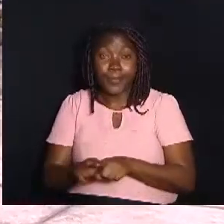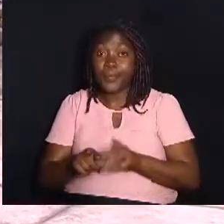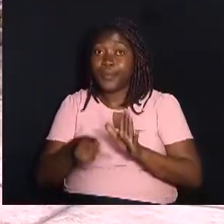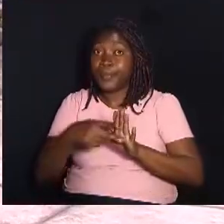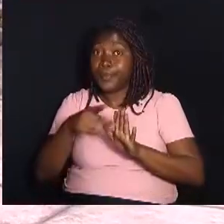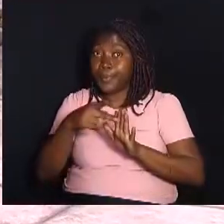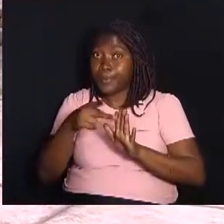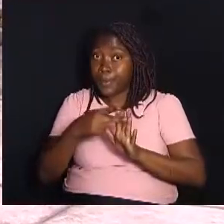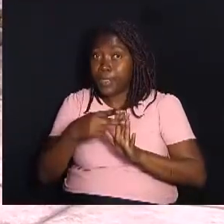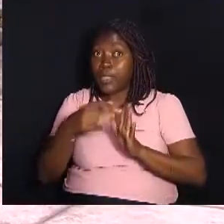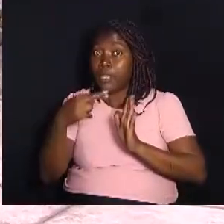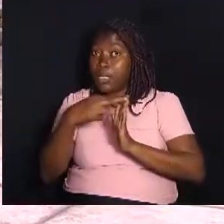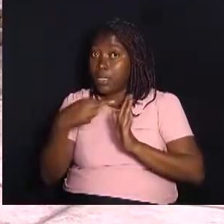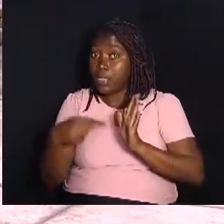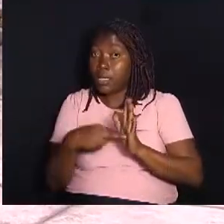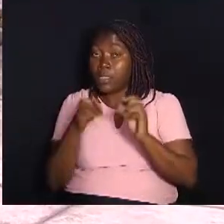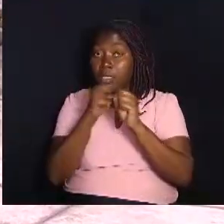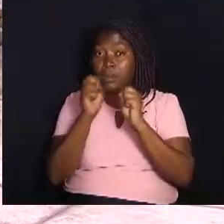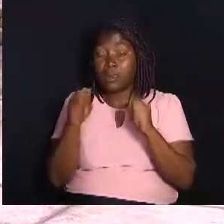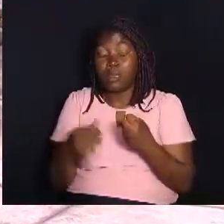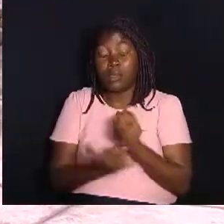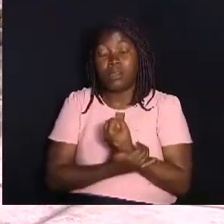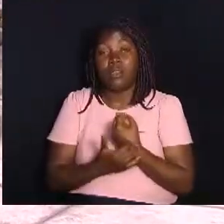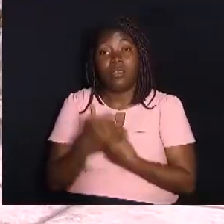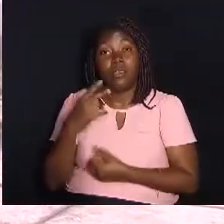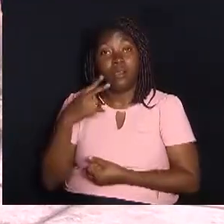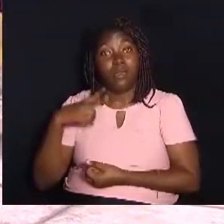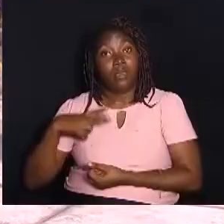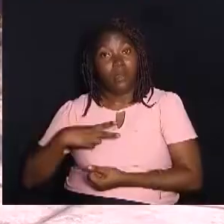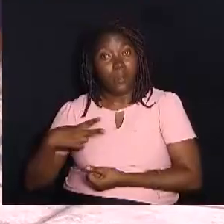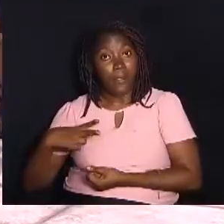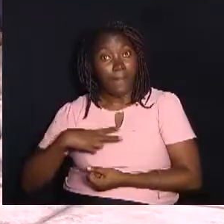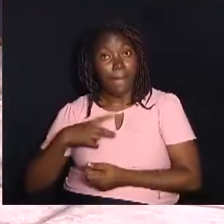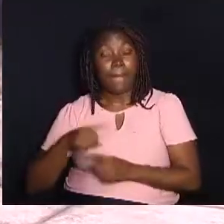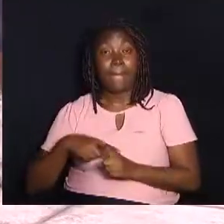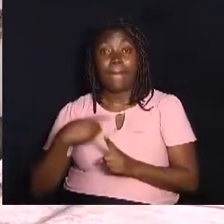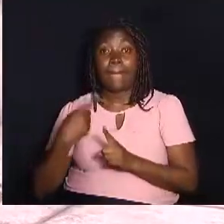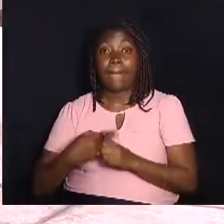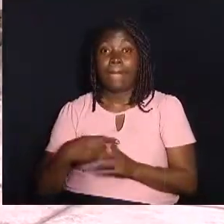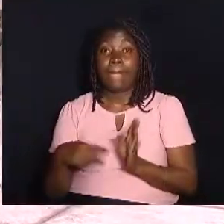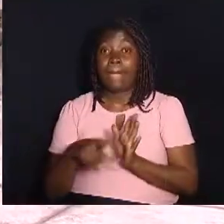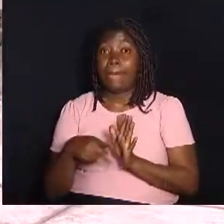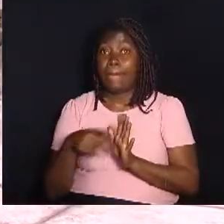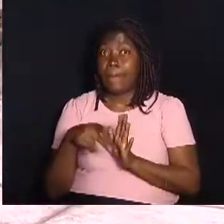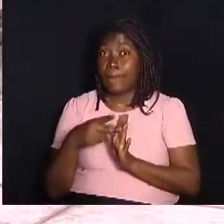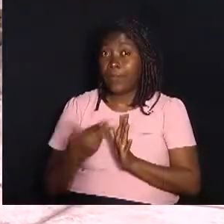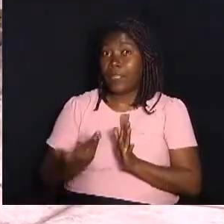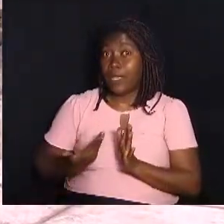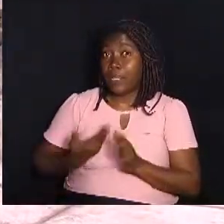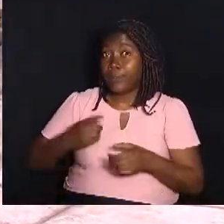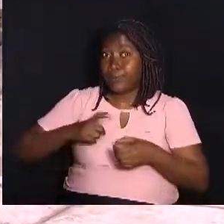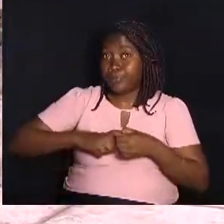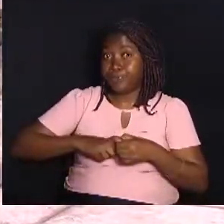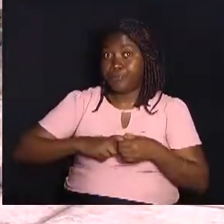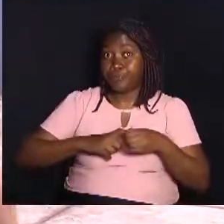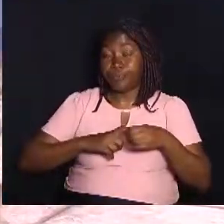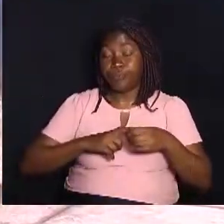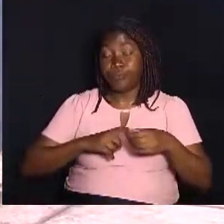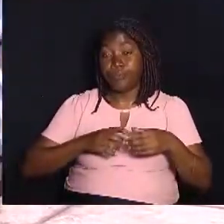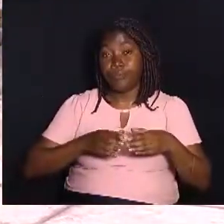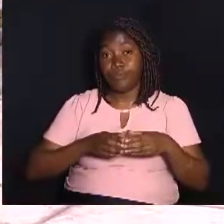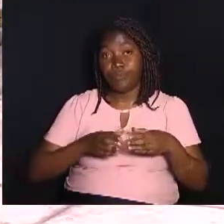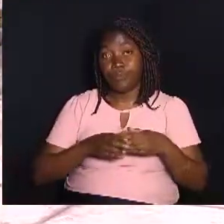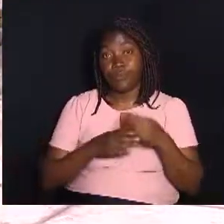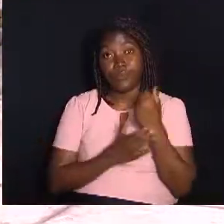projetos de normatização e sistematização da segurança privada no município além de projetos de convênios e acordos com